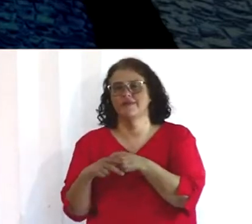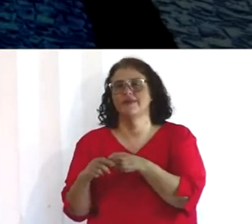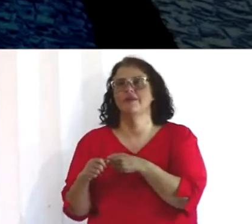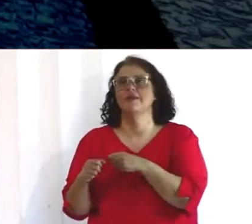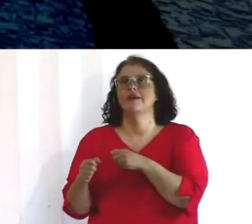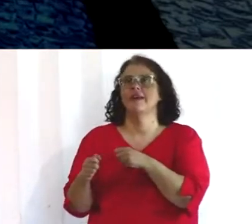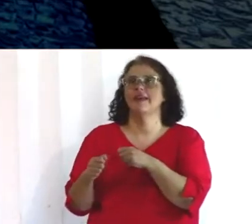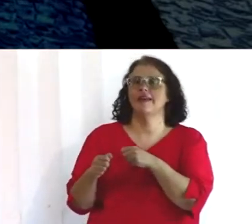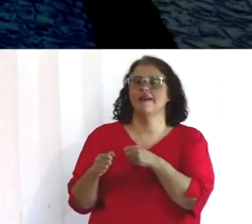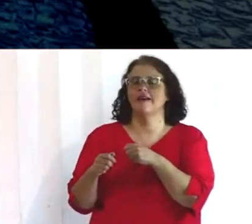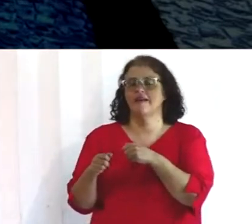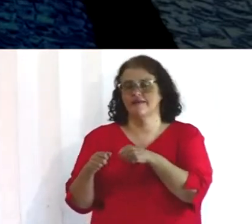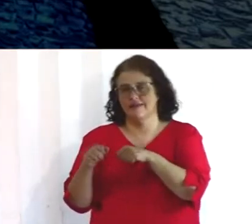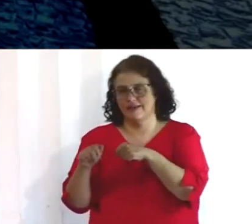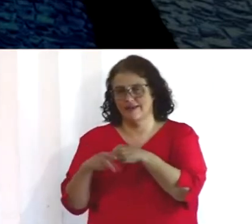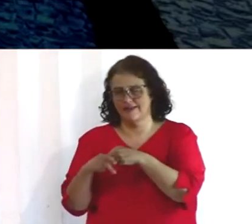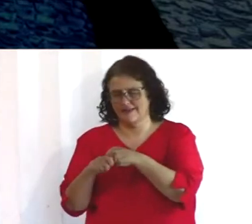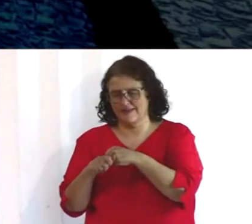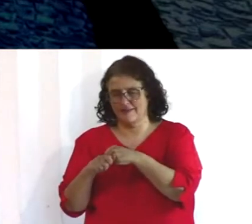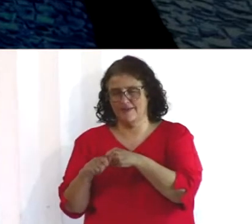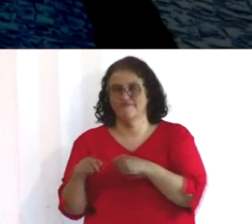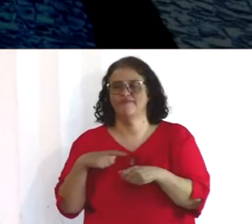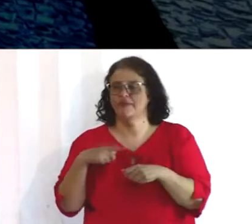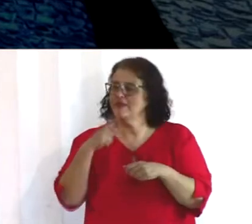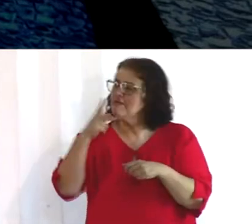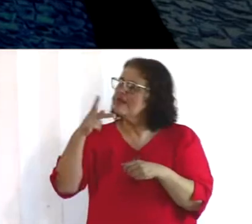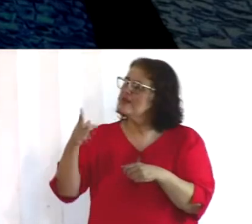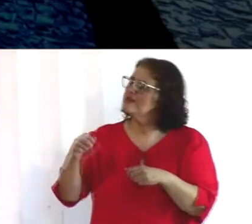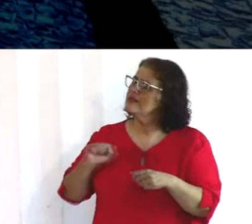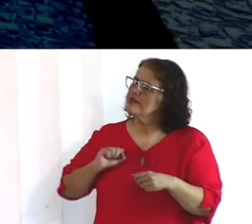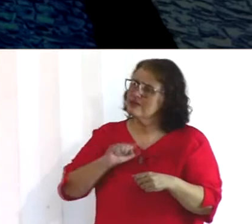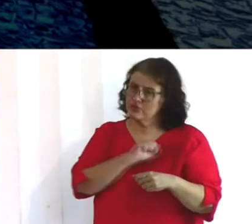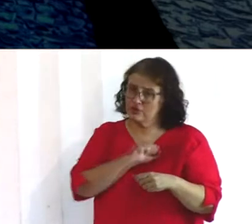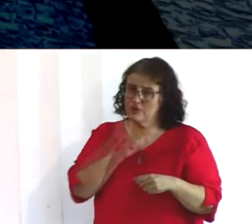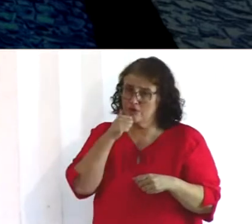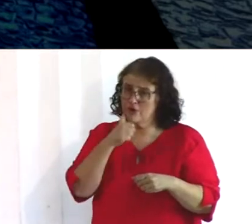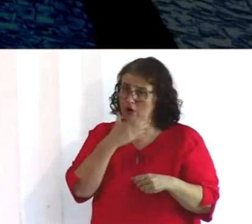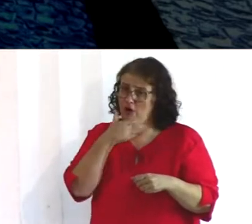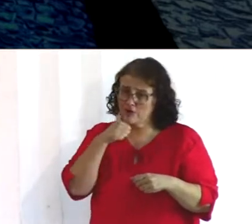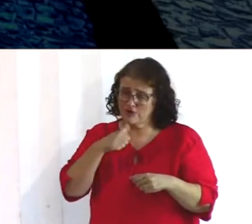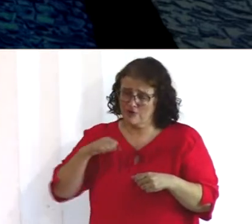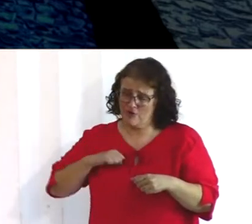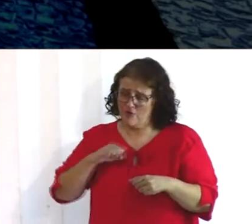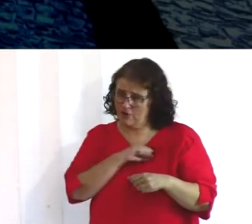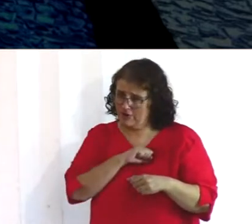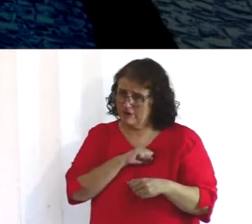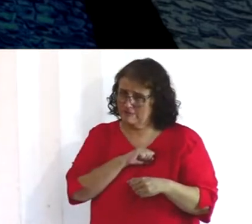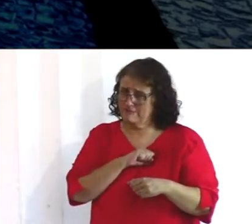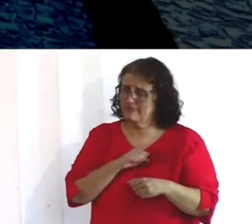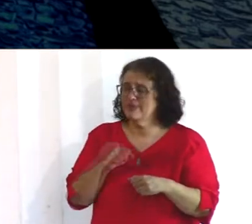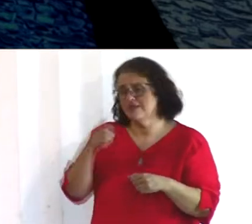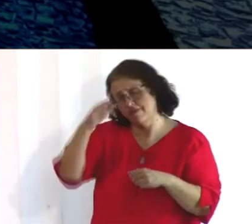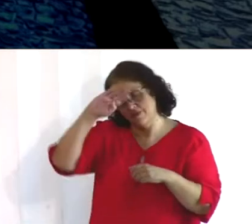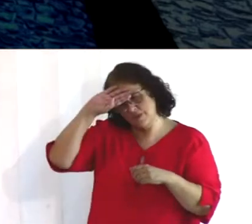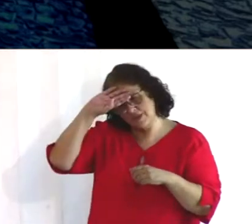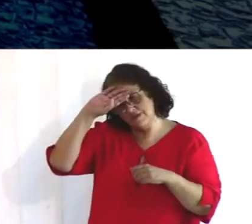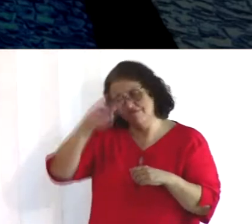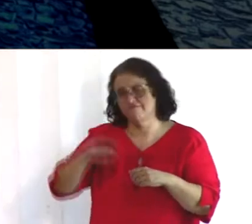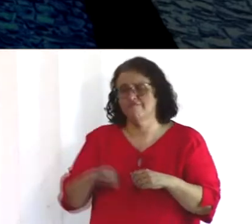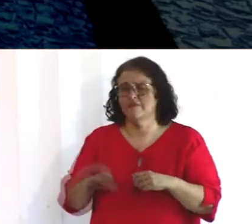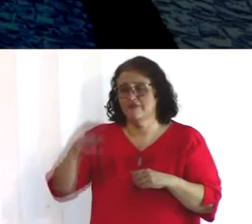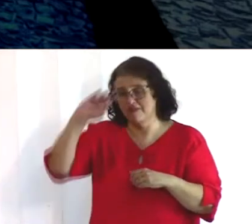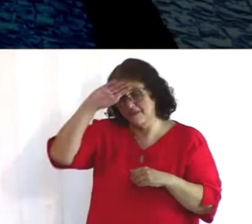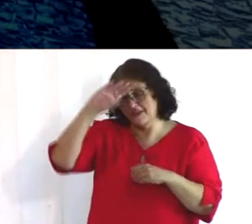e logo lhe falaram a respeito dela. Então, aproximando-se, tomou-a pela mão, e a febre a